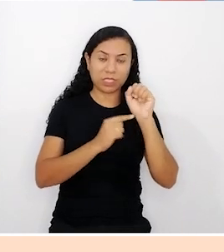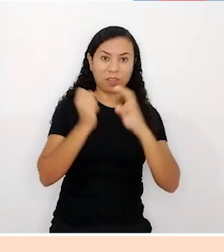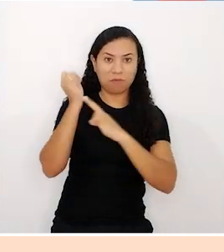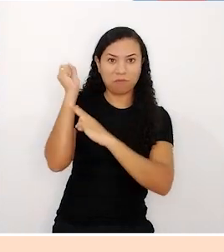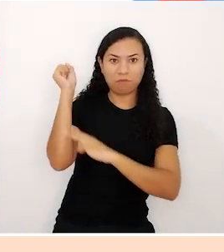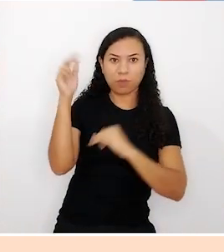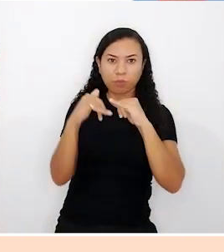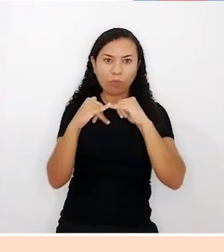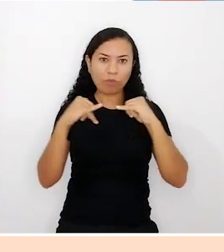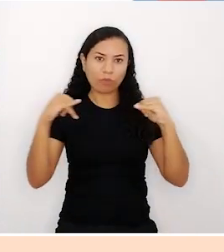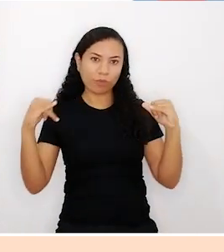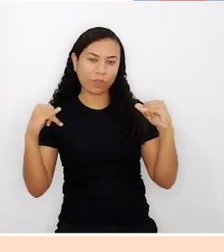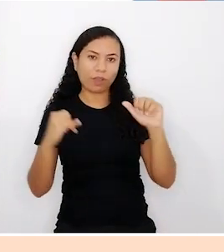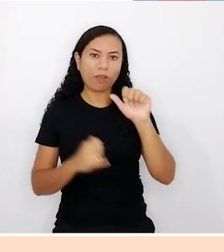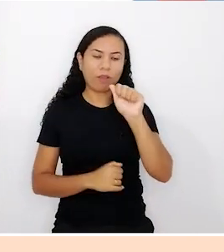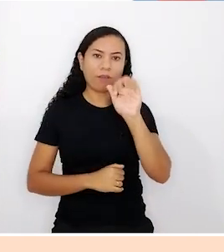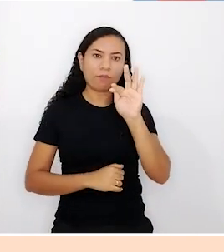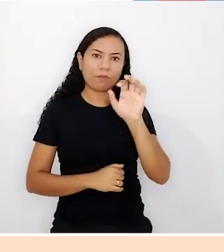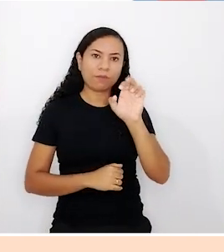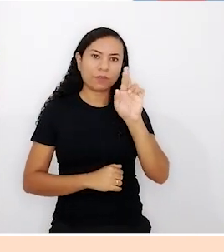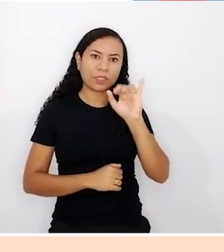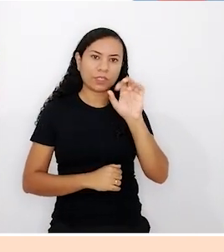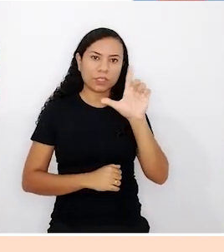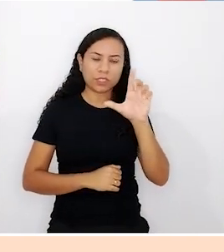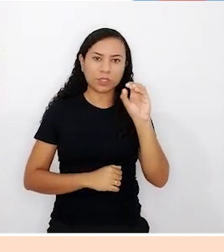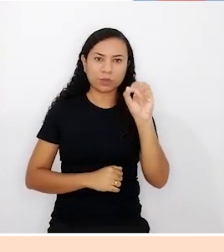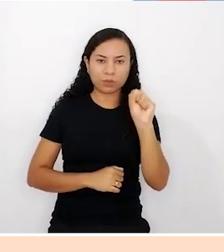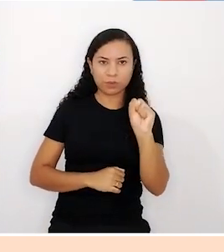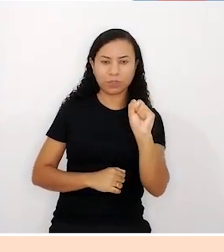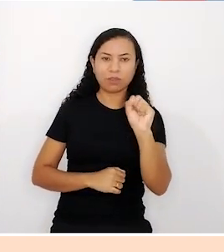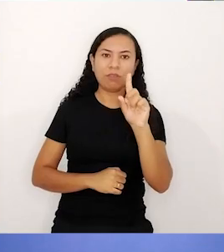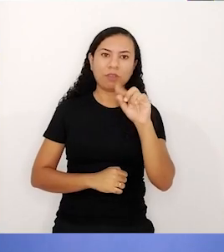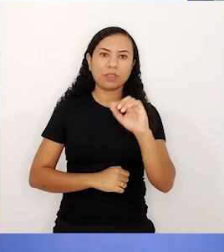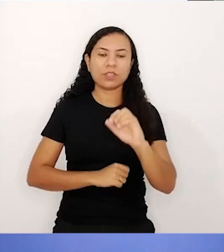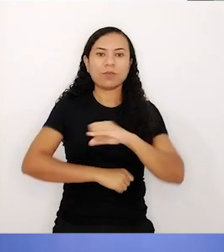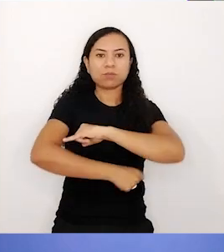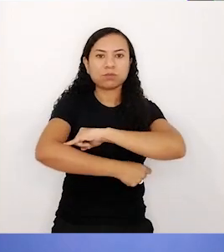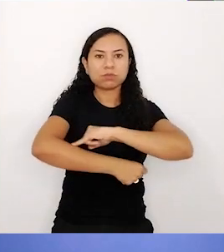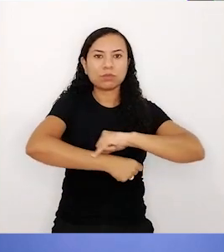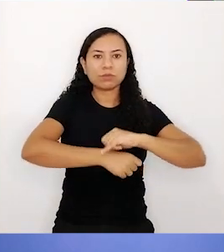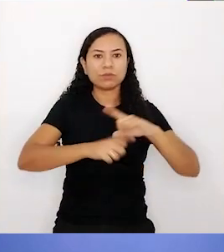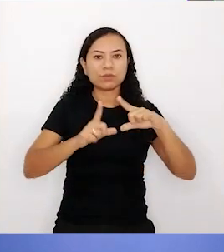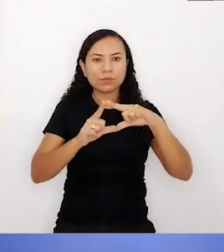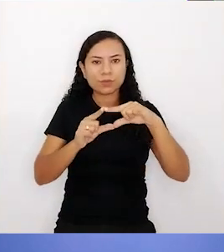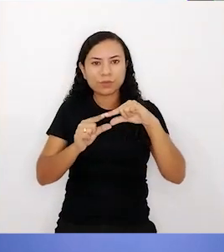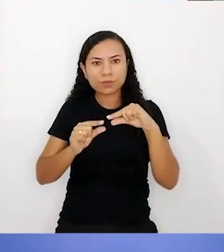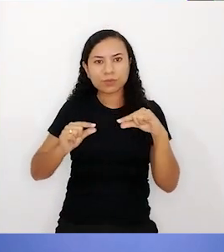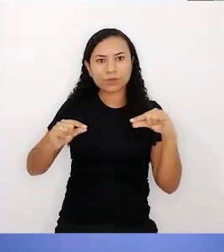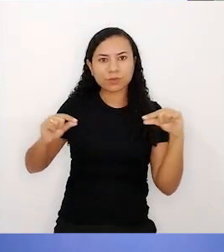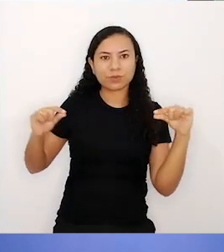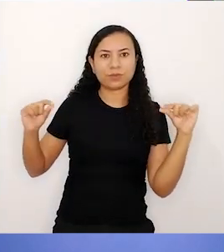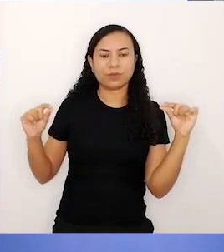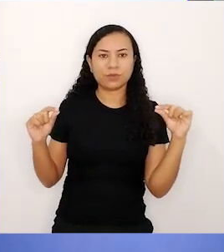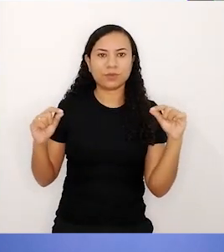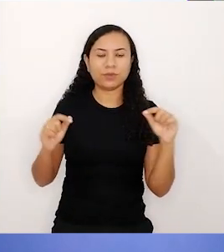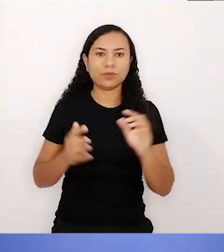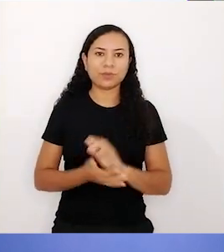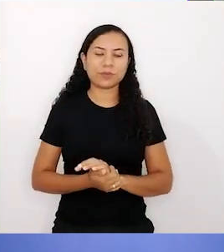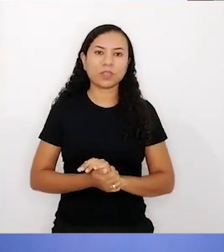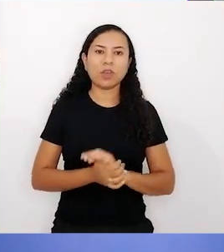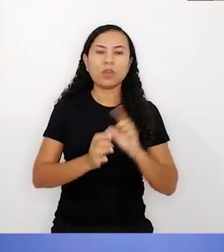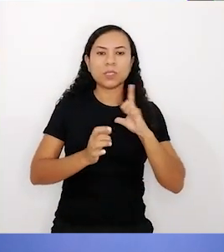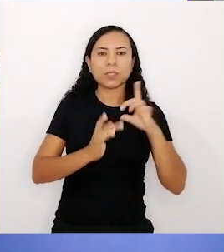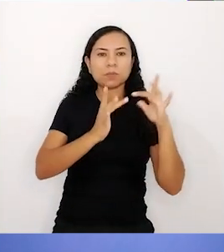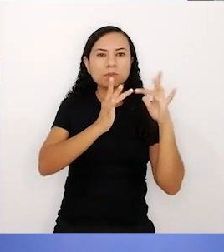e arteríolas, que são artérias menores, mais finas. Essas vênulas e arteríolas se